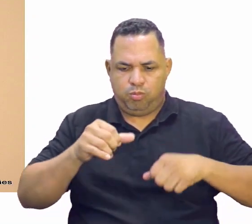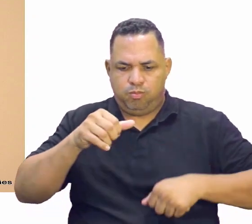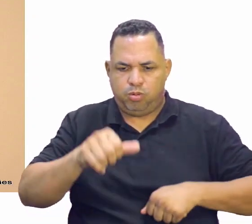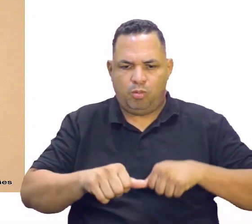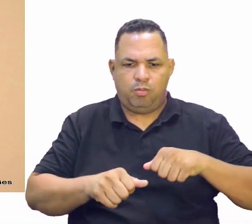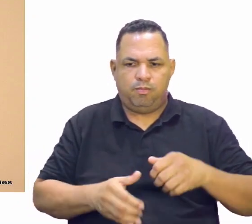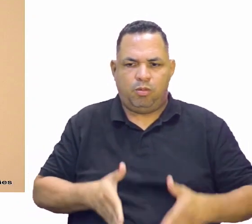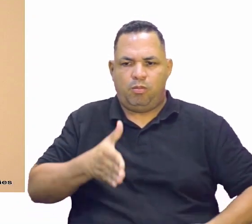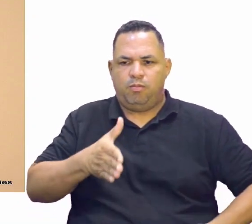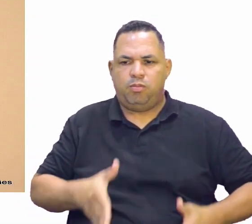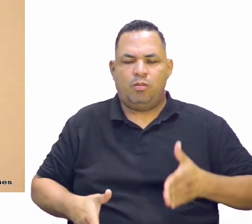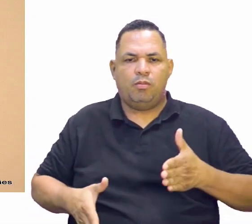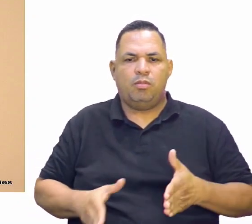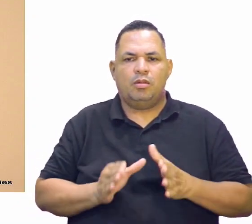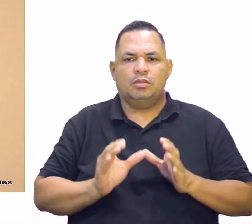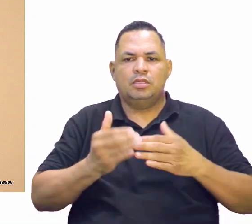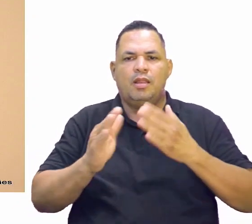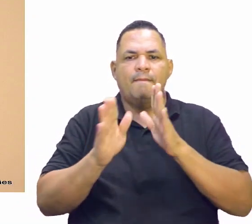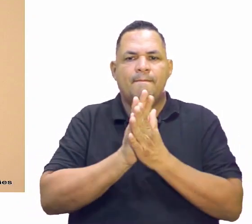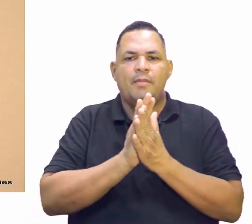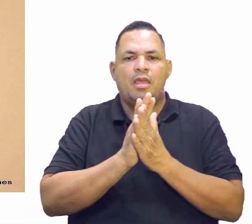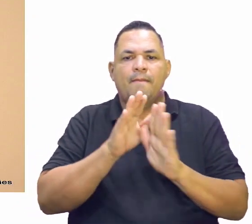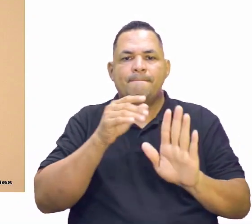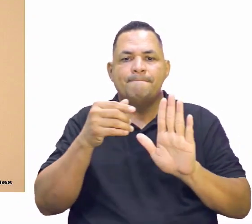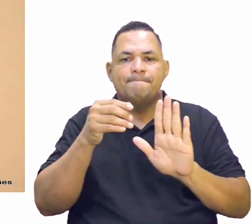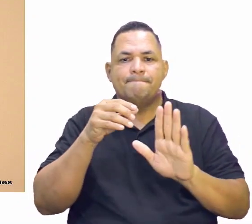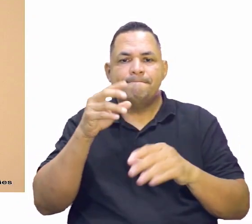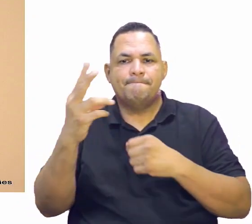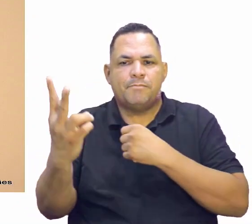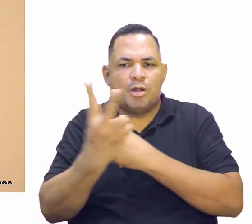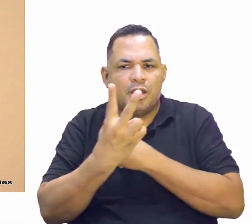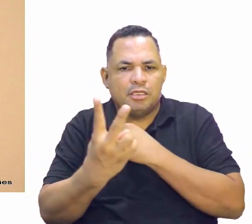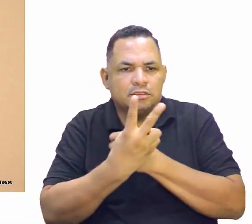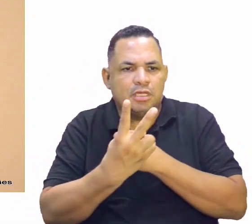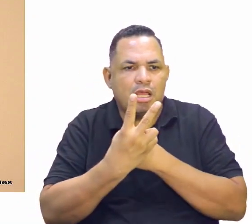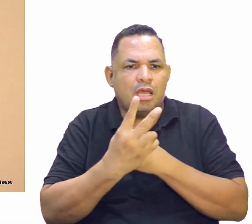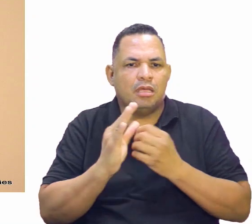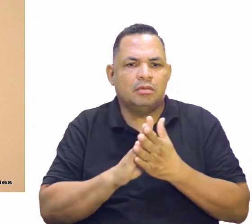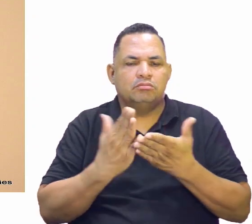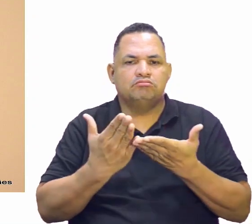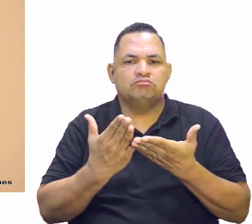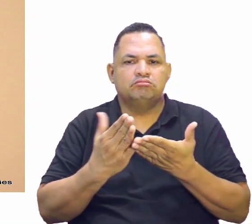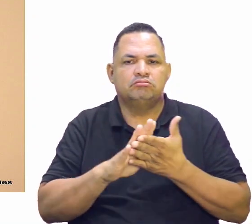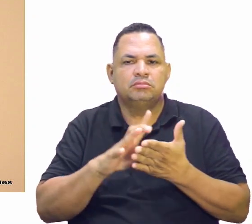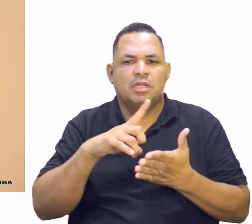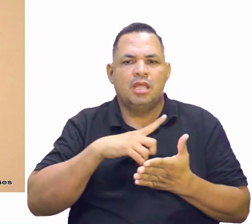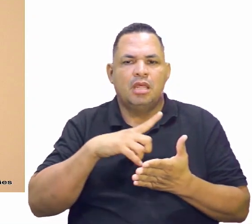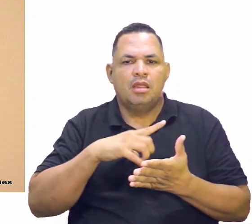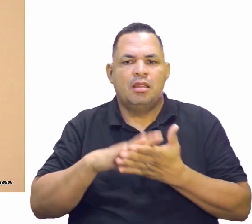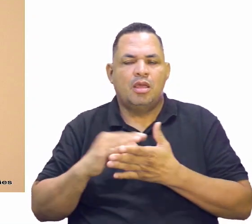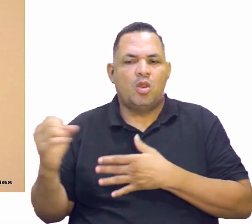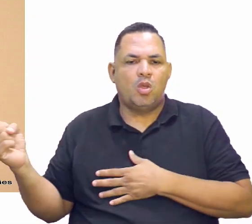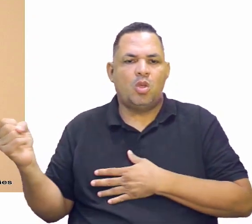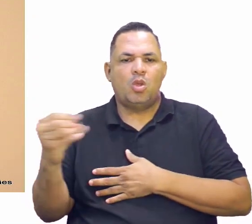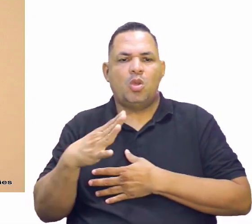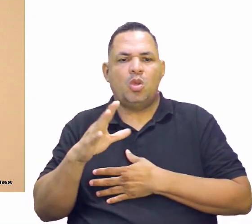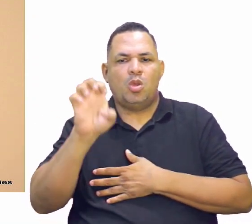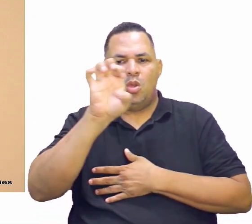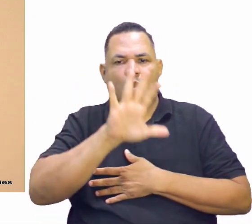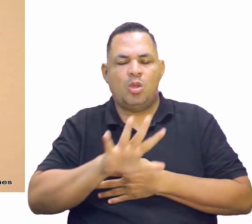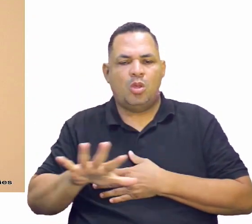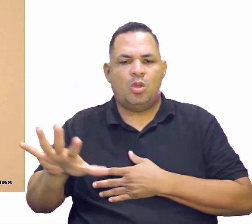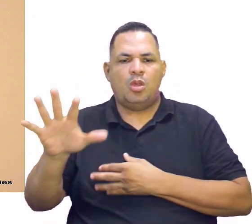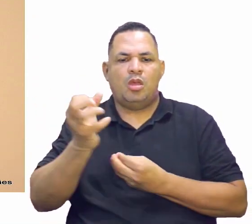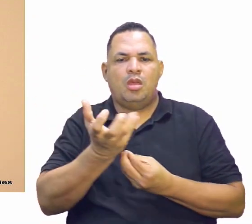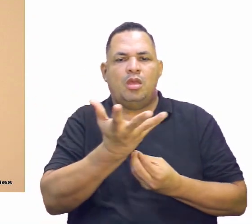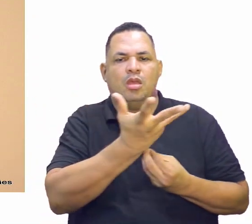escudo. Nesse sentido, emprestando o termo do campo militar, podemos definir as vanguardas europeias como a